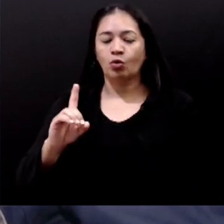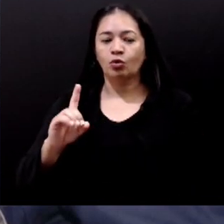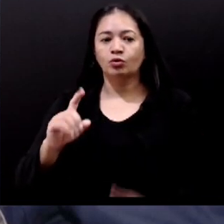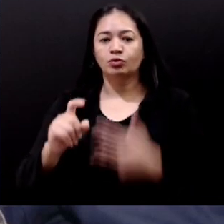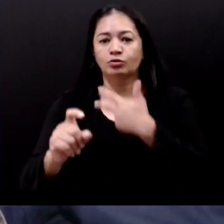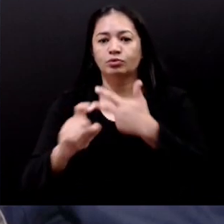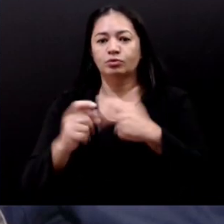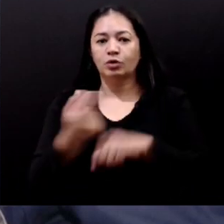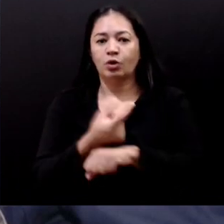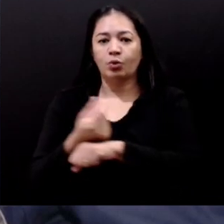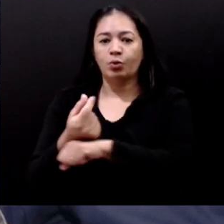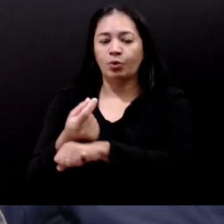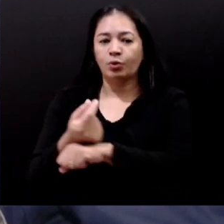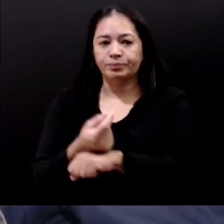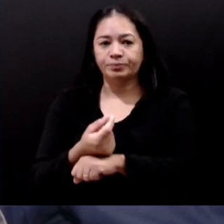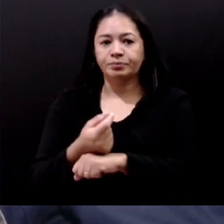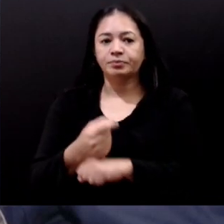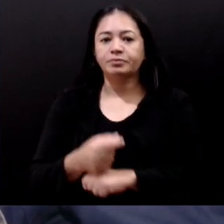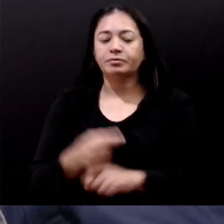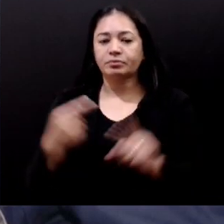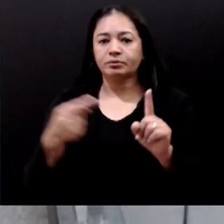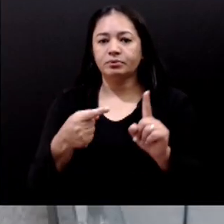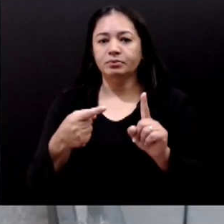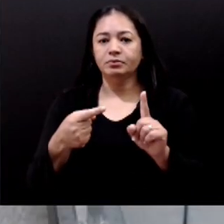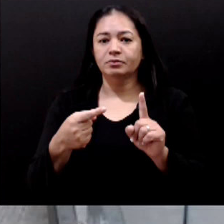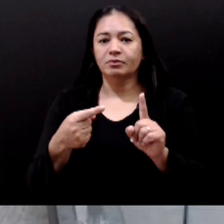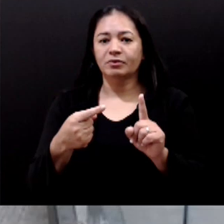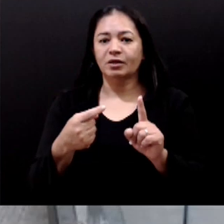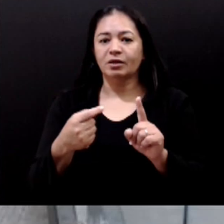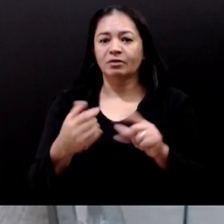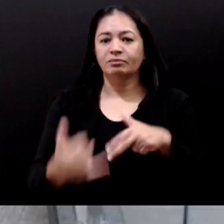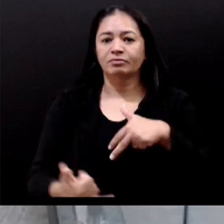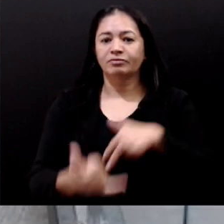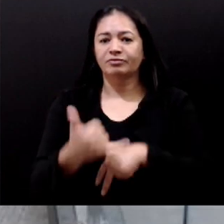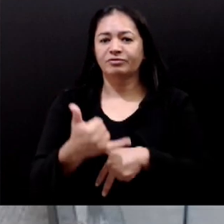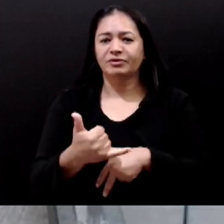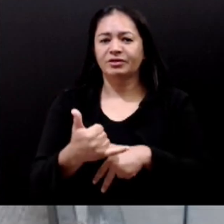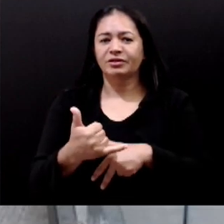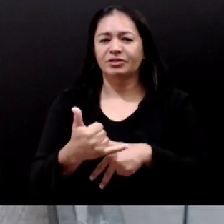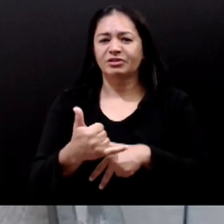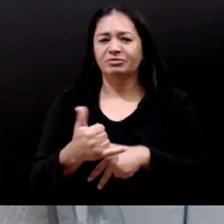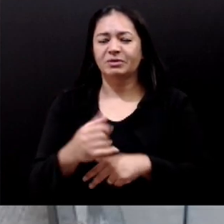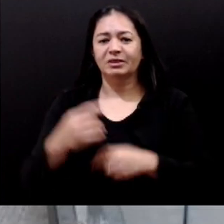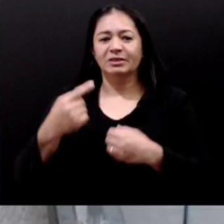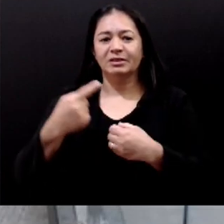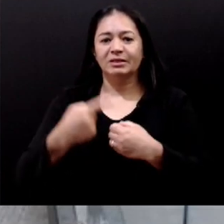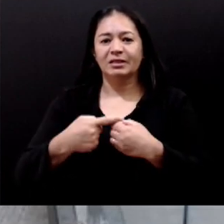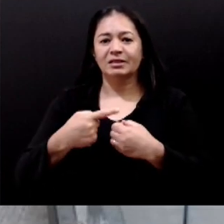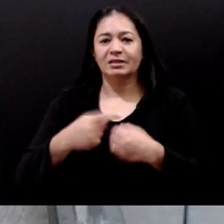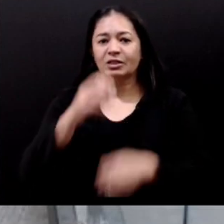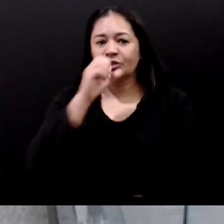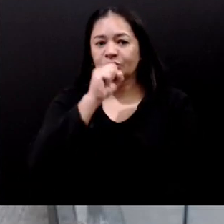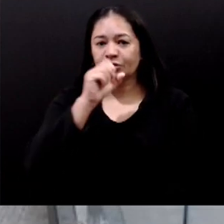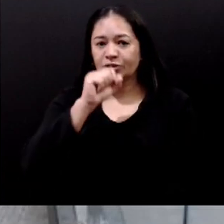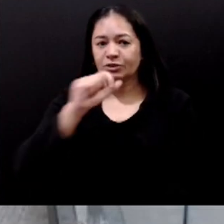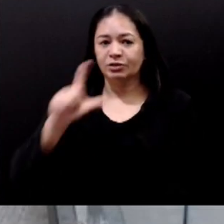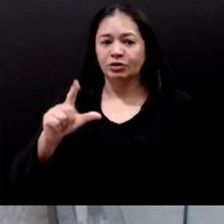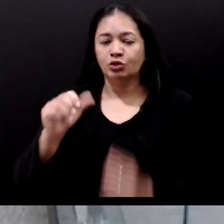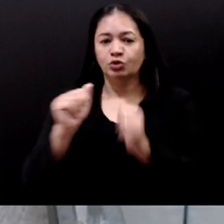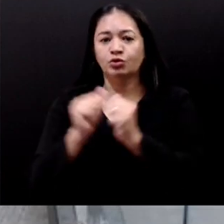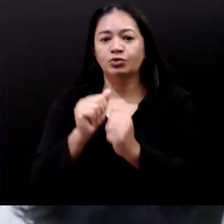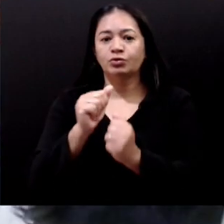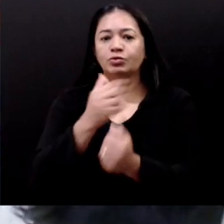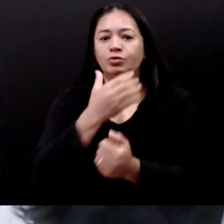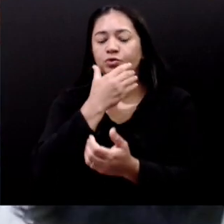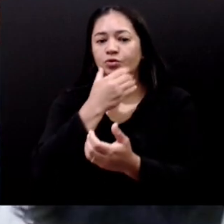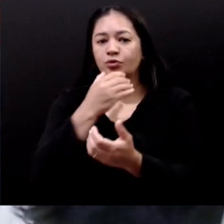financeira. Ela foi vítima de uma tragédia familiar na cidade de Limeira, onde morava com o marido e o filho recém-nascido